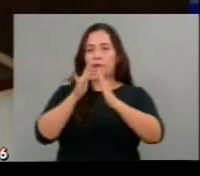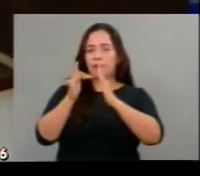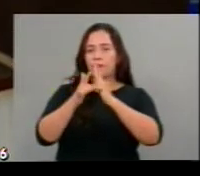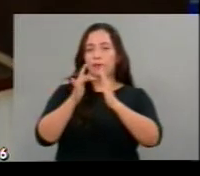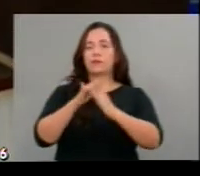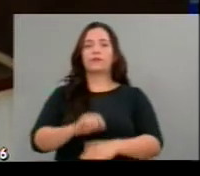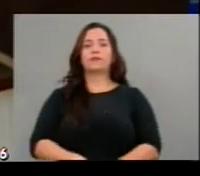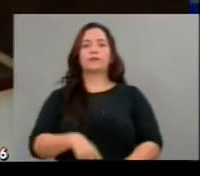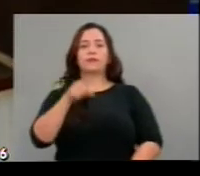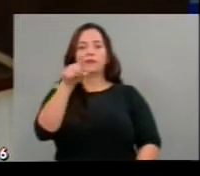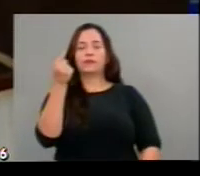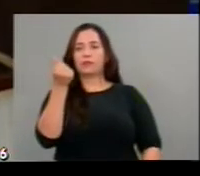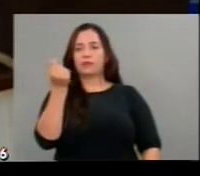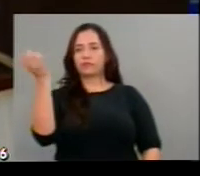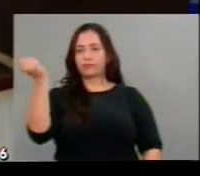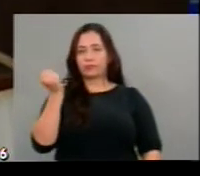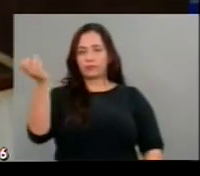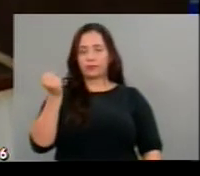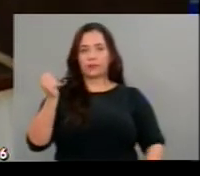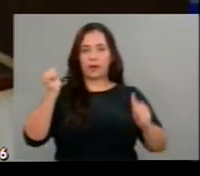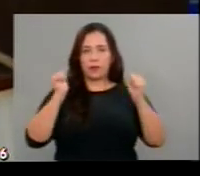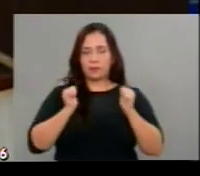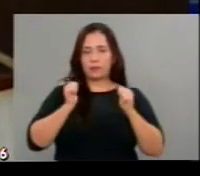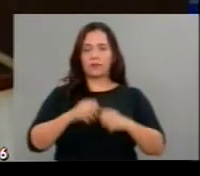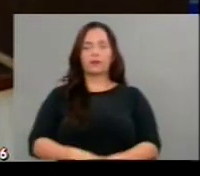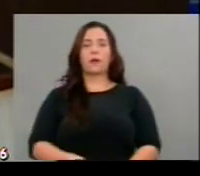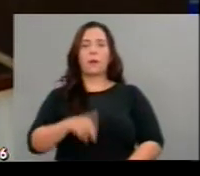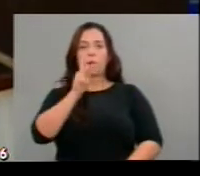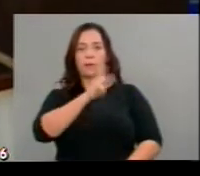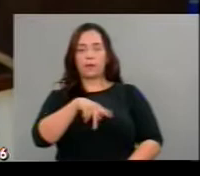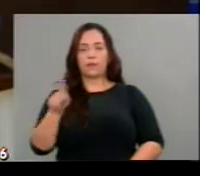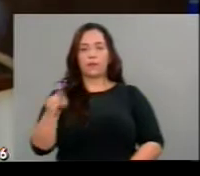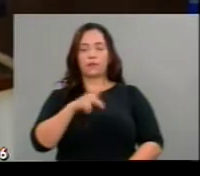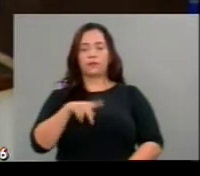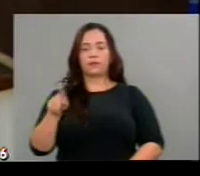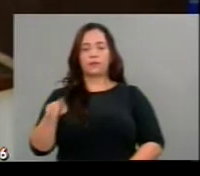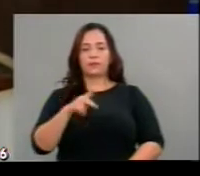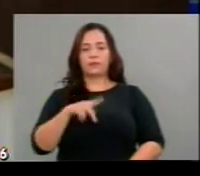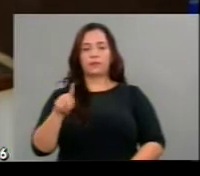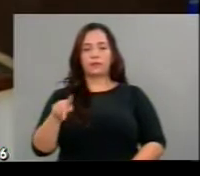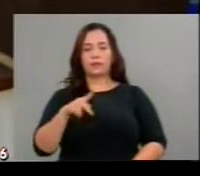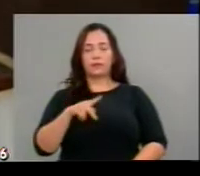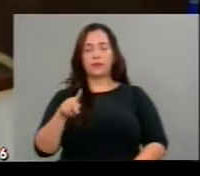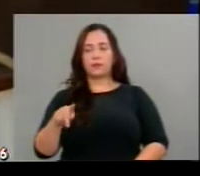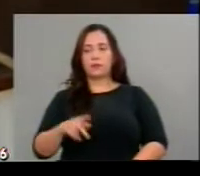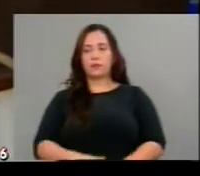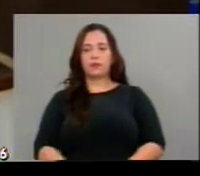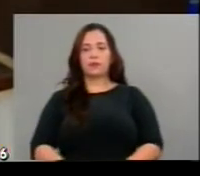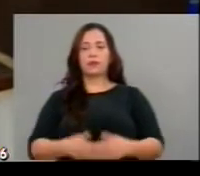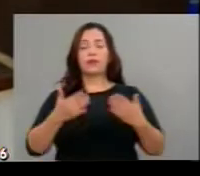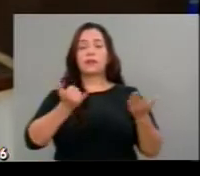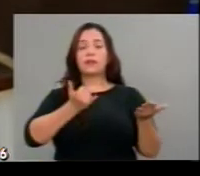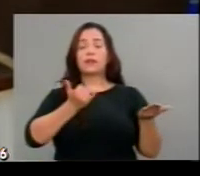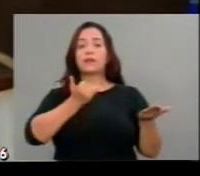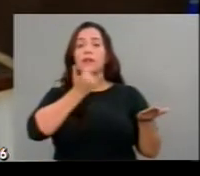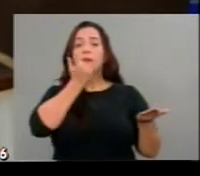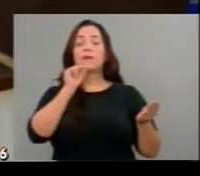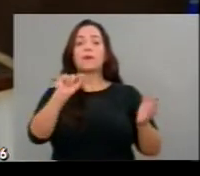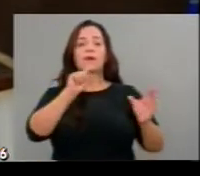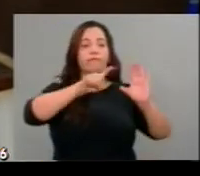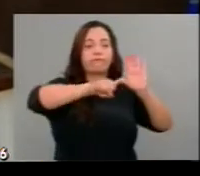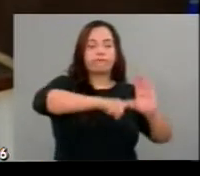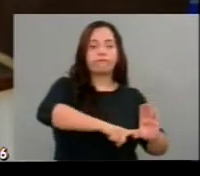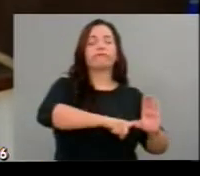sua aposentadoria, o pagamento do professor do seu filho, depende das opções